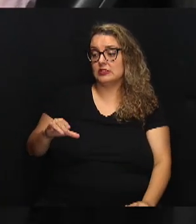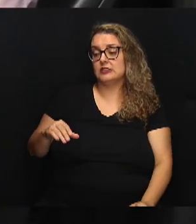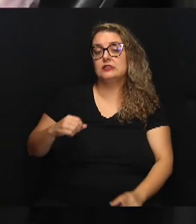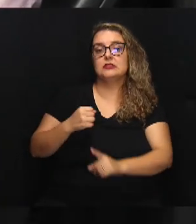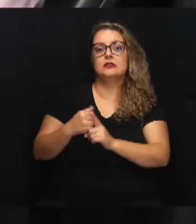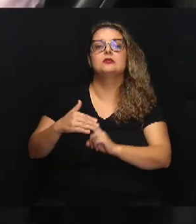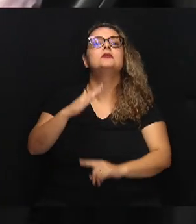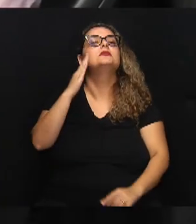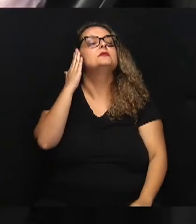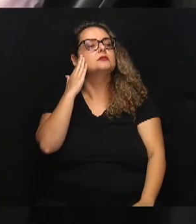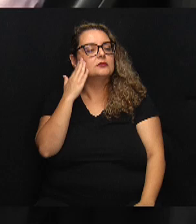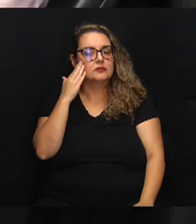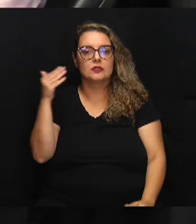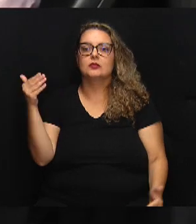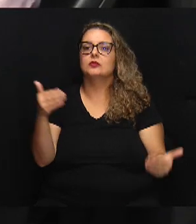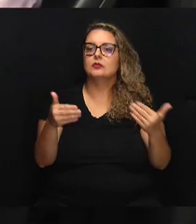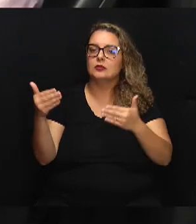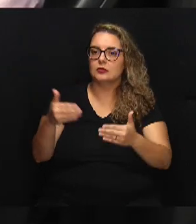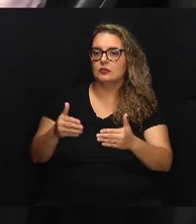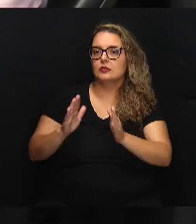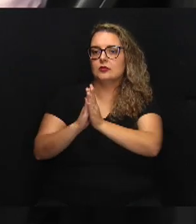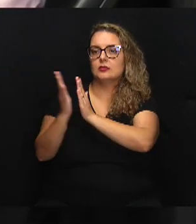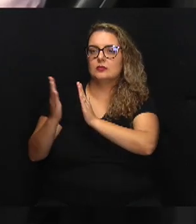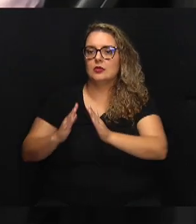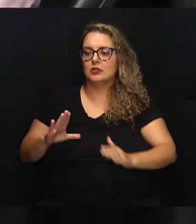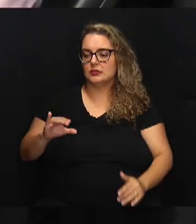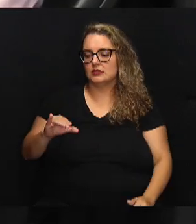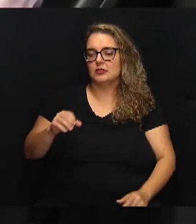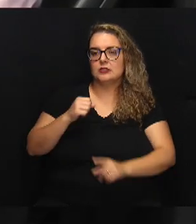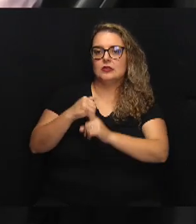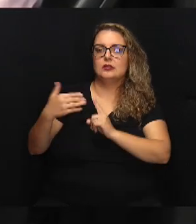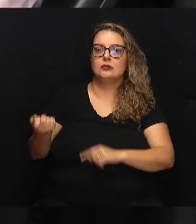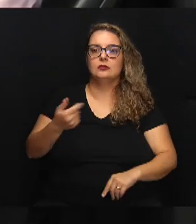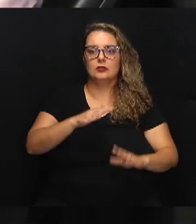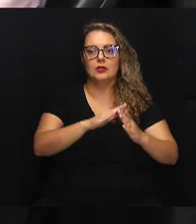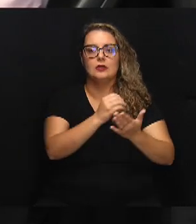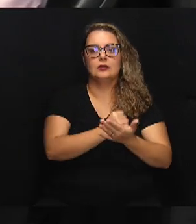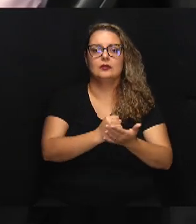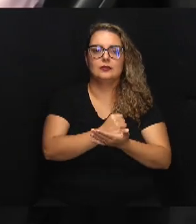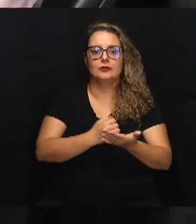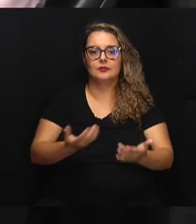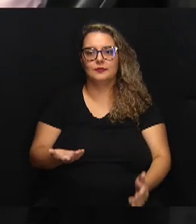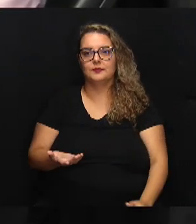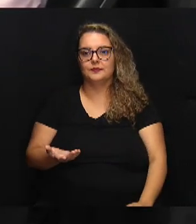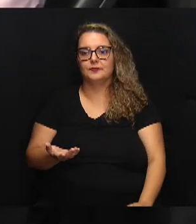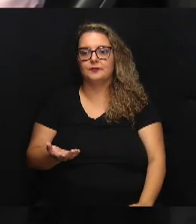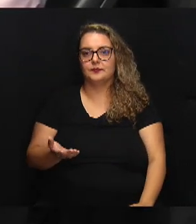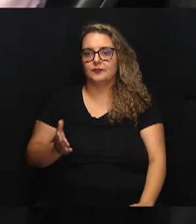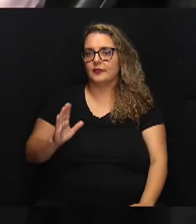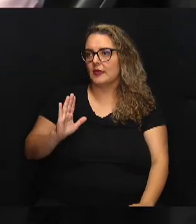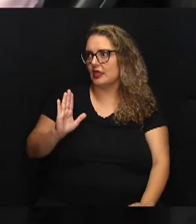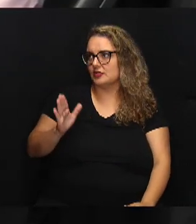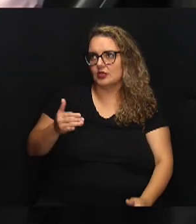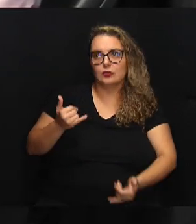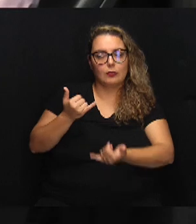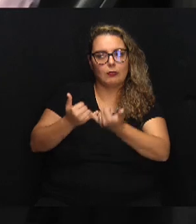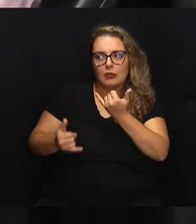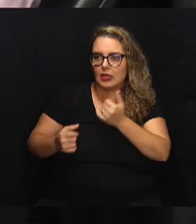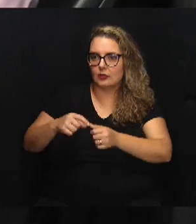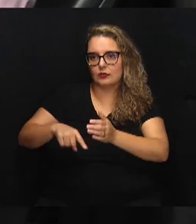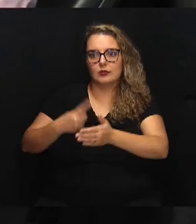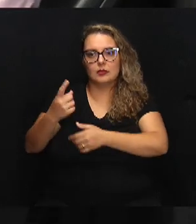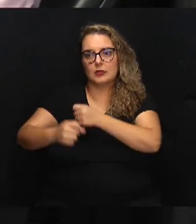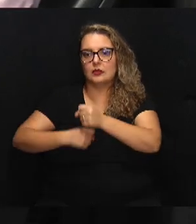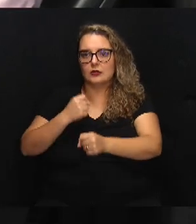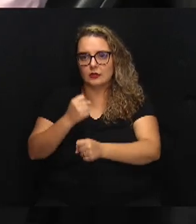Entendi. Eu comecei a frequentar mais a biblioteca das ciências sociais do que a de farmácia, né? Isso já no meio do primeiro ano. Tá. Né?